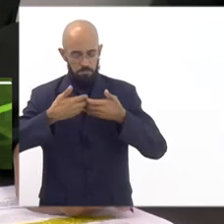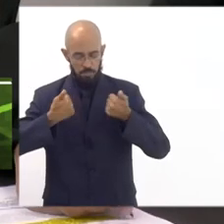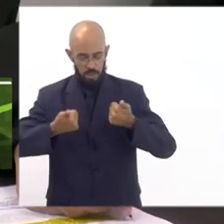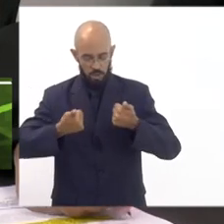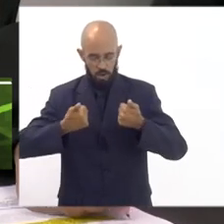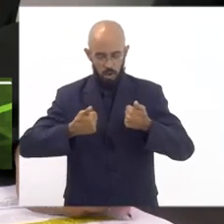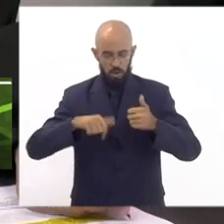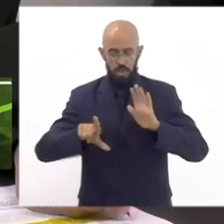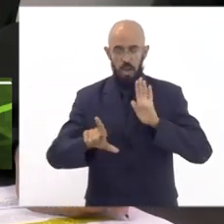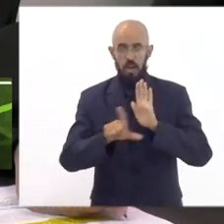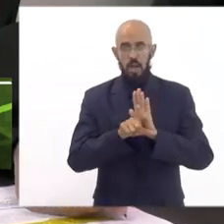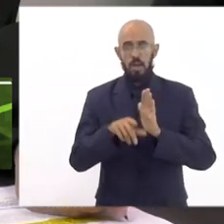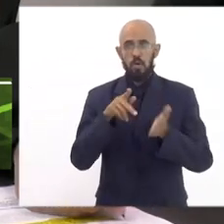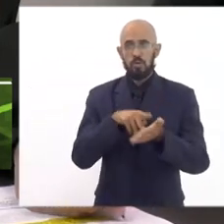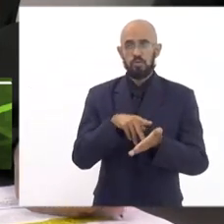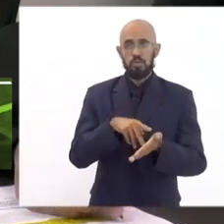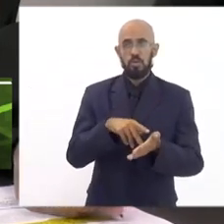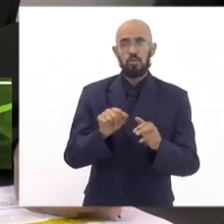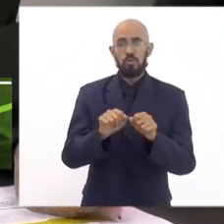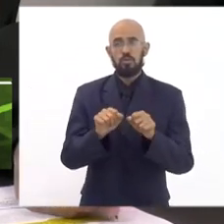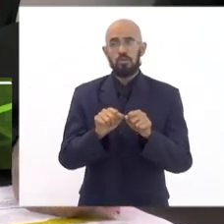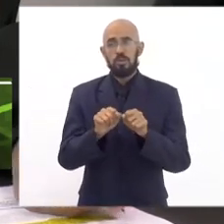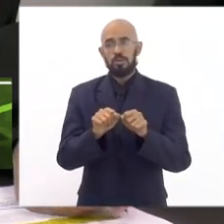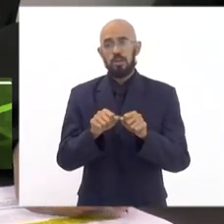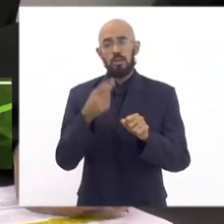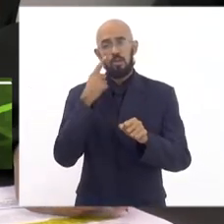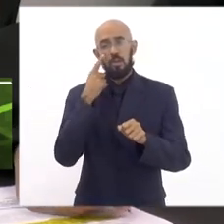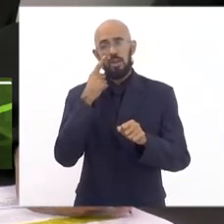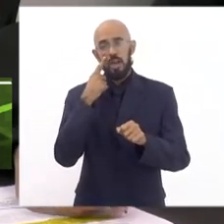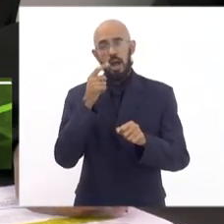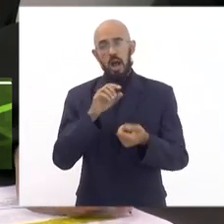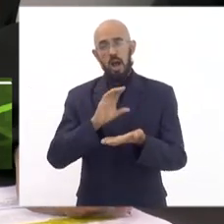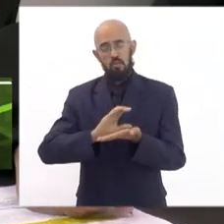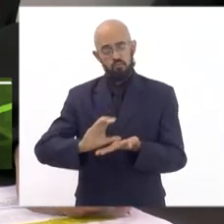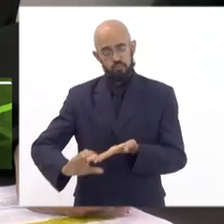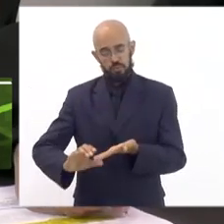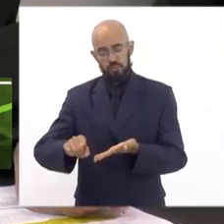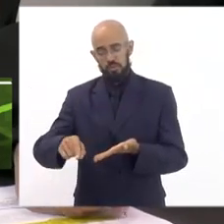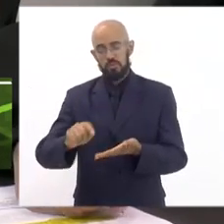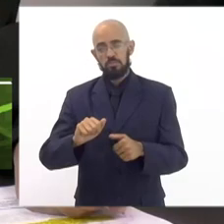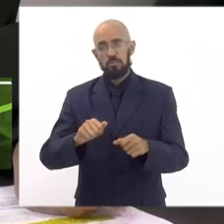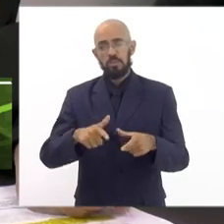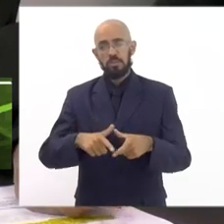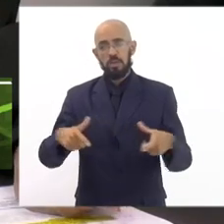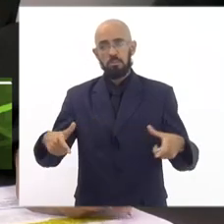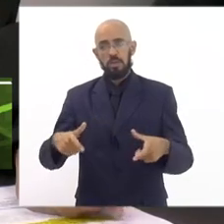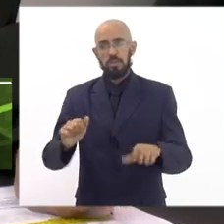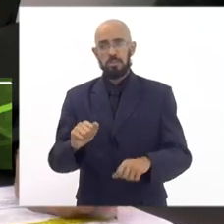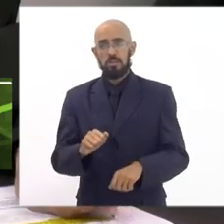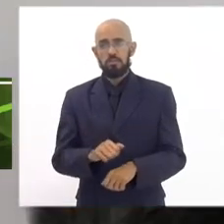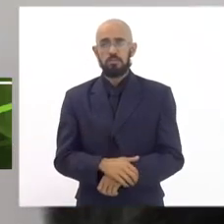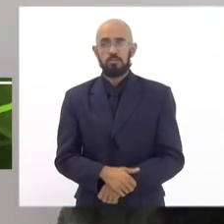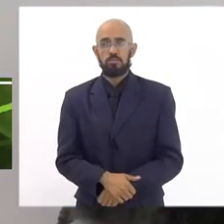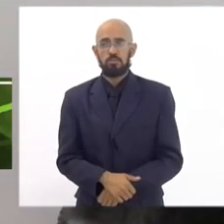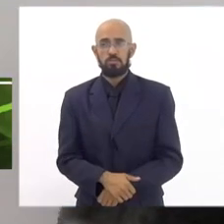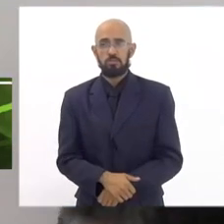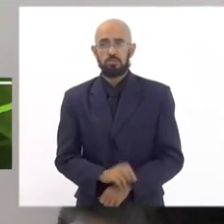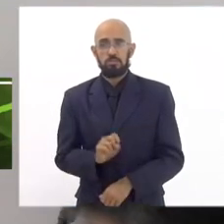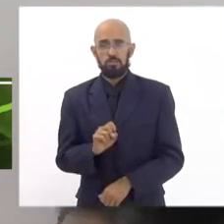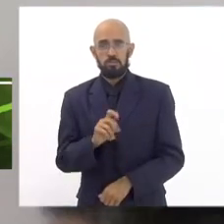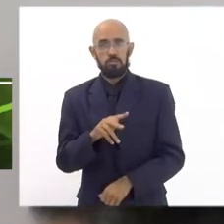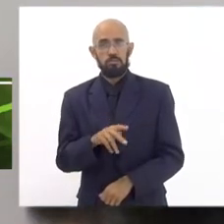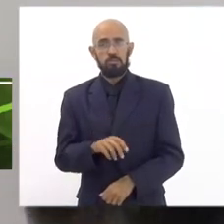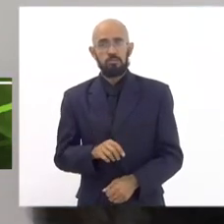lei original e fazer a menção ali da fonte de custeio adequada para essa ampliação drástica dos beneficiários da meia entrada. Ok. Concedido pedir